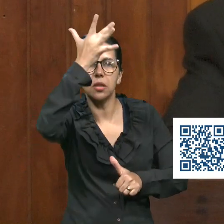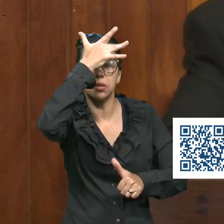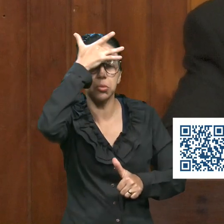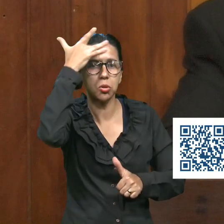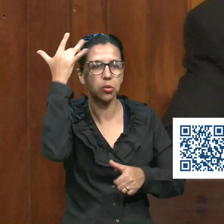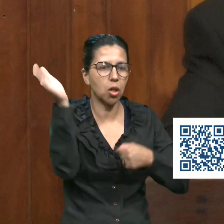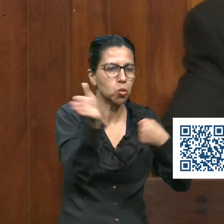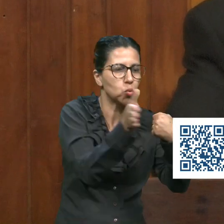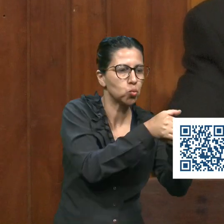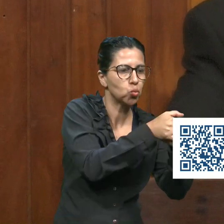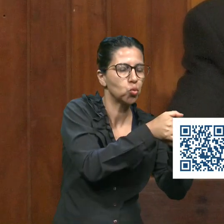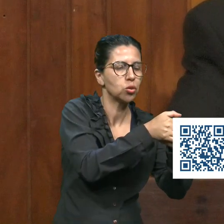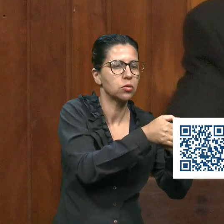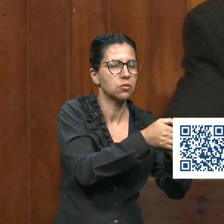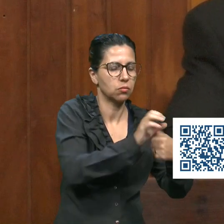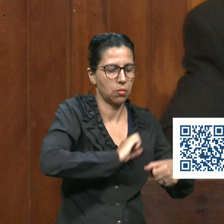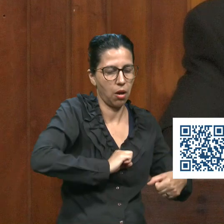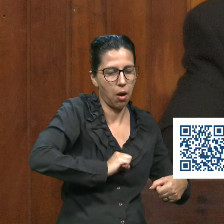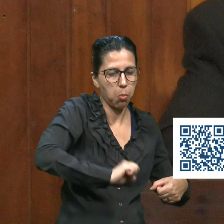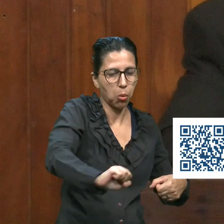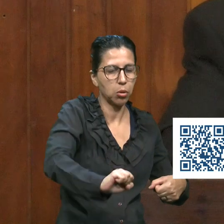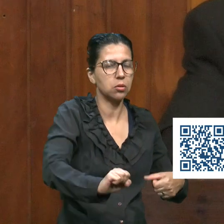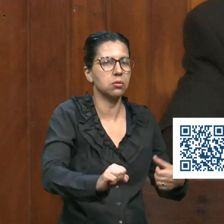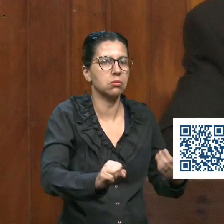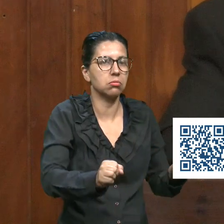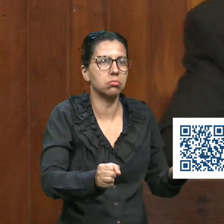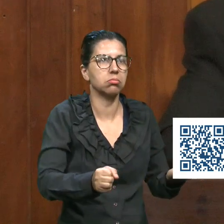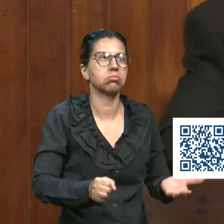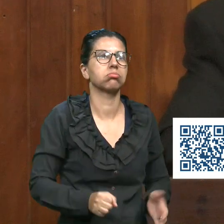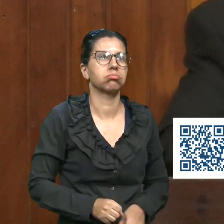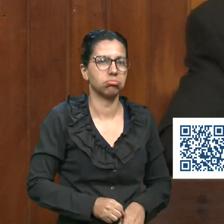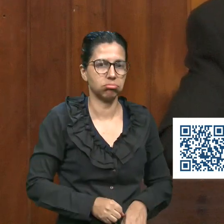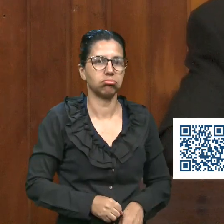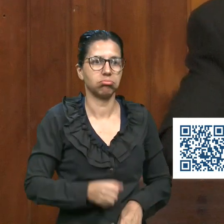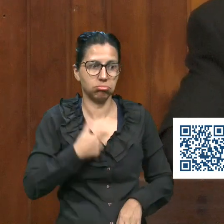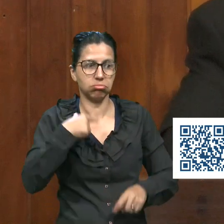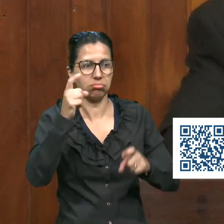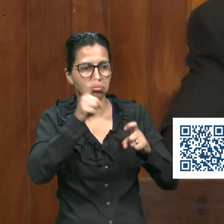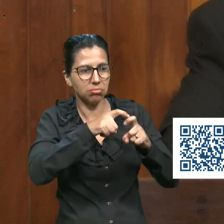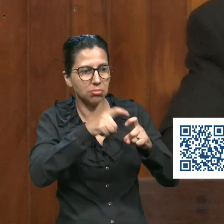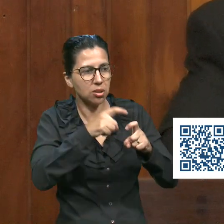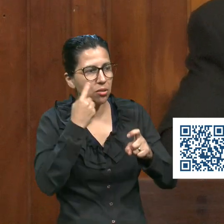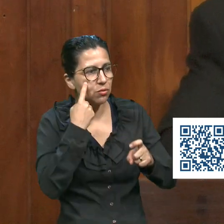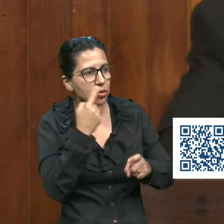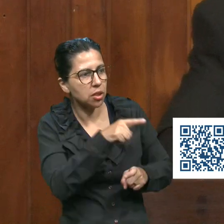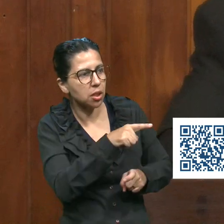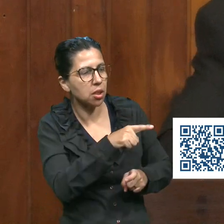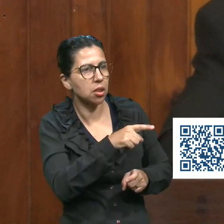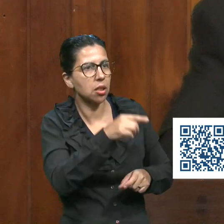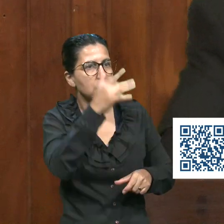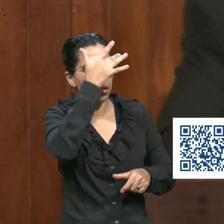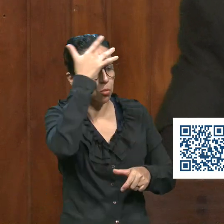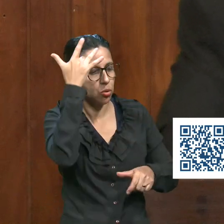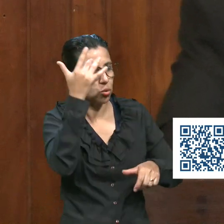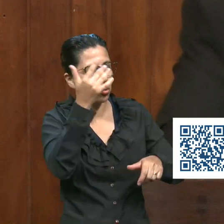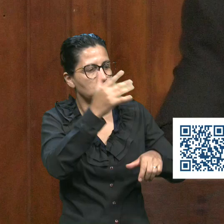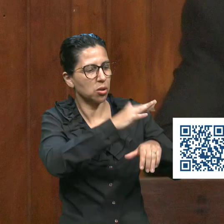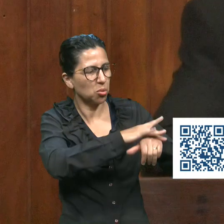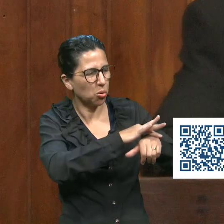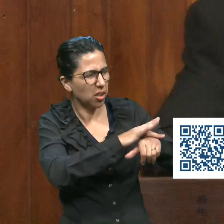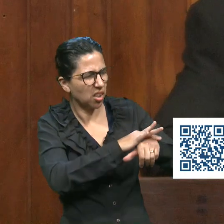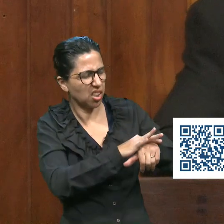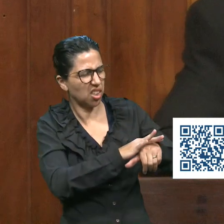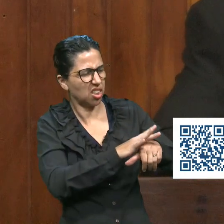quintal. A gente, como médico, vê pacientes retornando ao hospital com